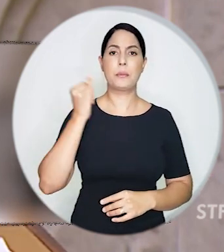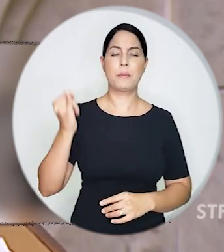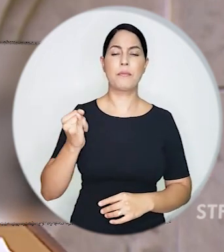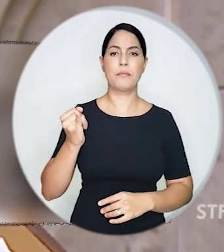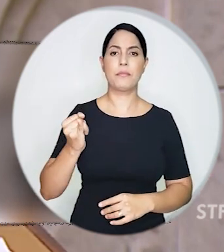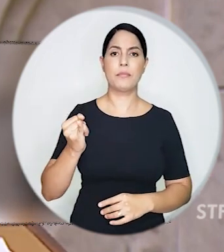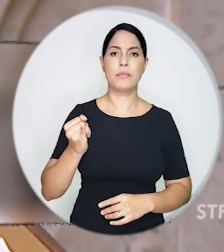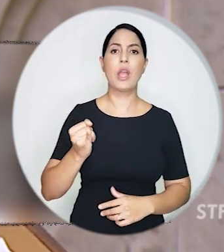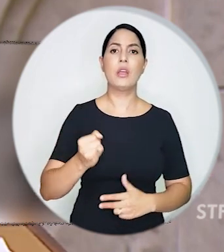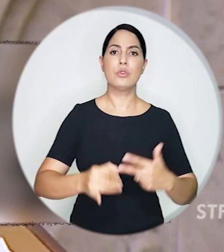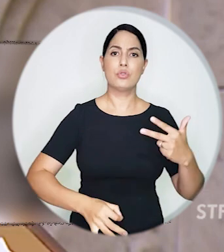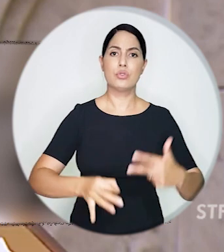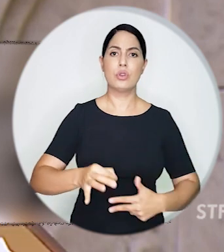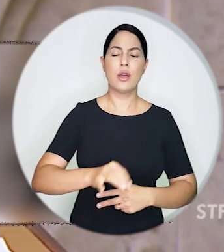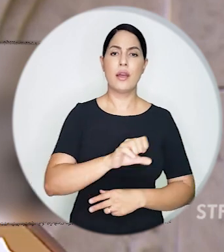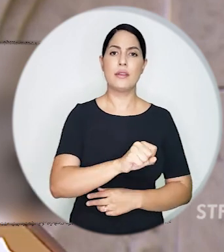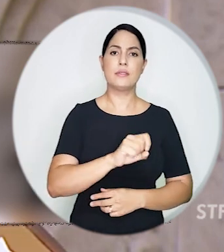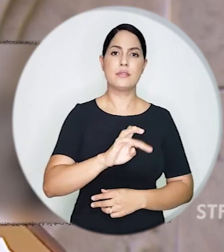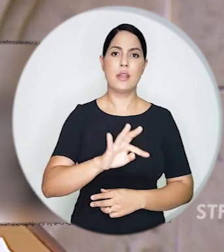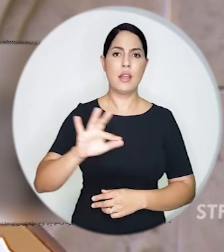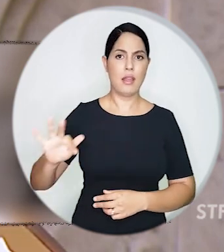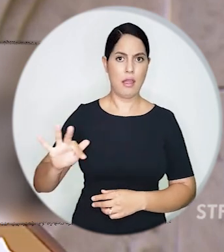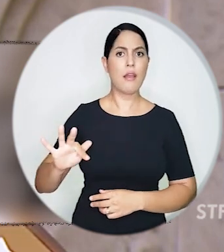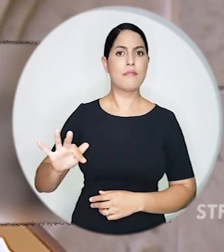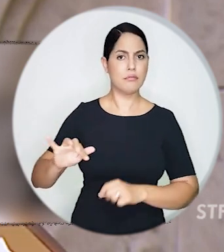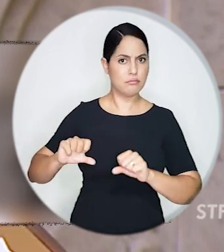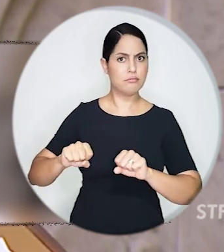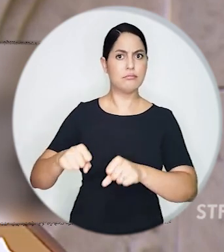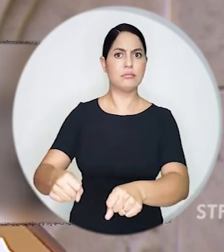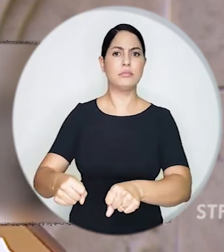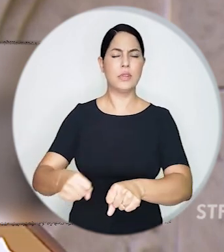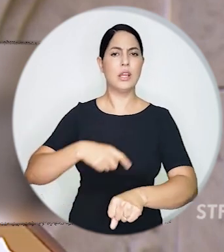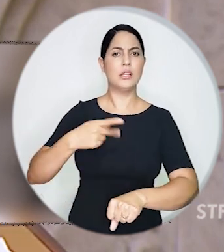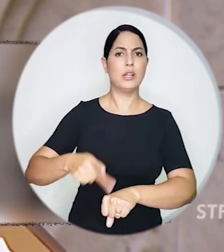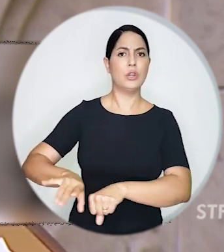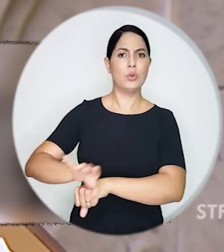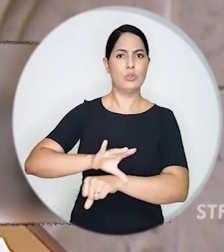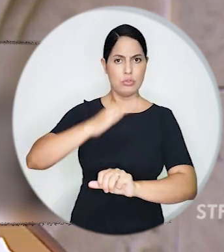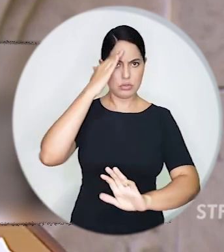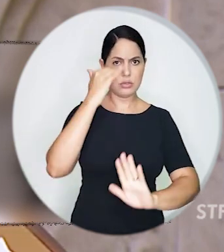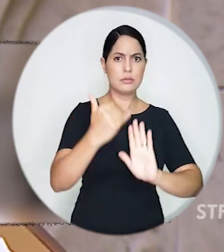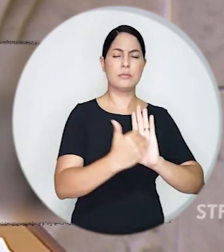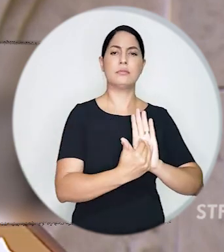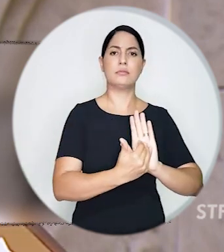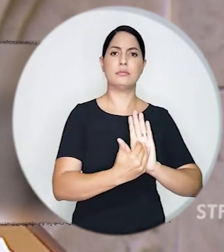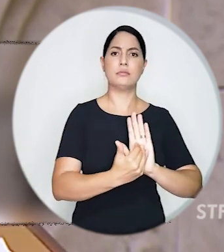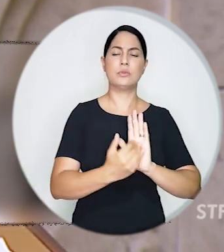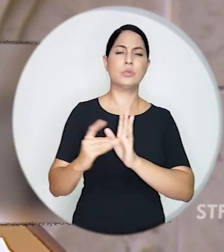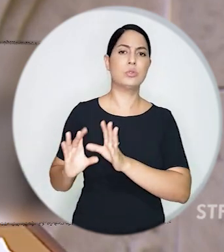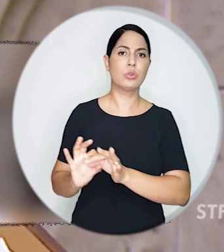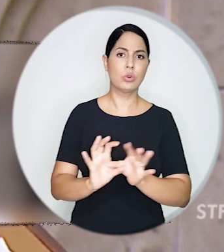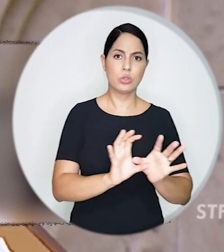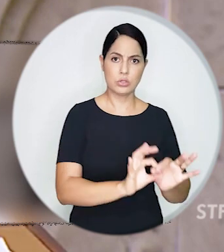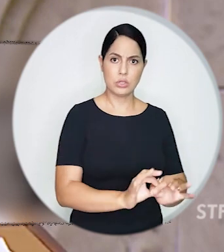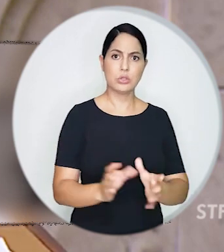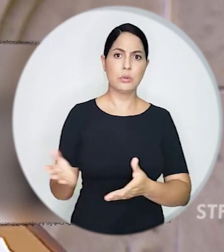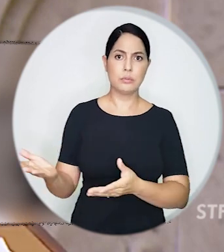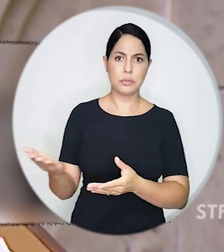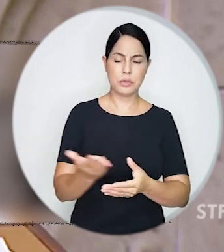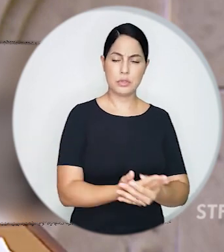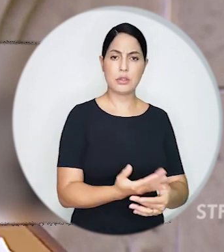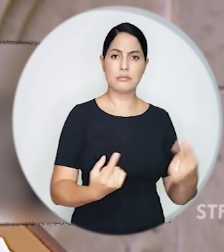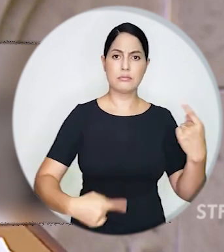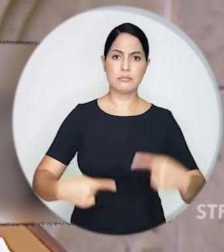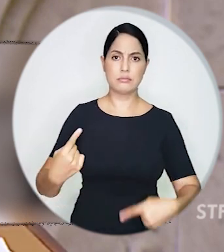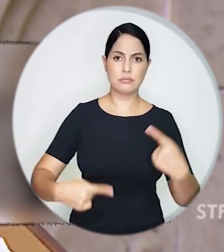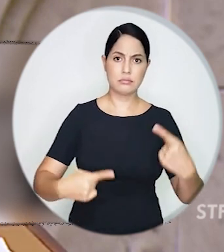a defesa do Supremo Tribunal Federal e de suas competências constitucionais, com respeito ao devido processo legal, à